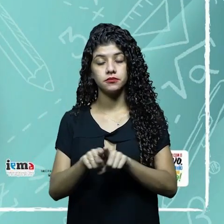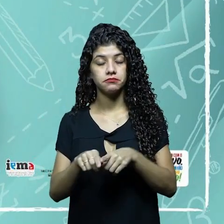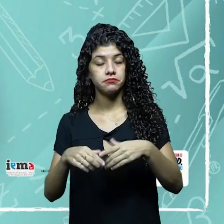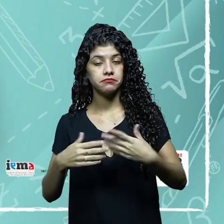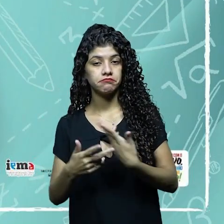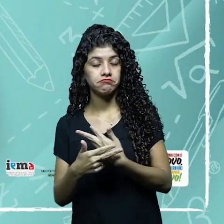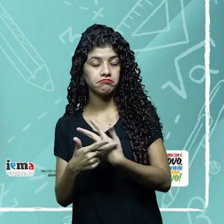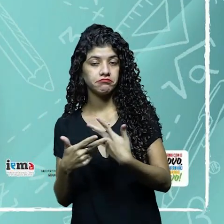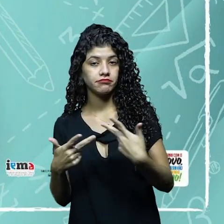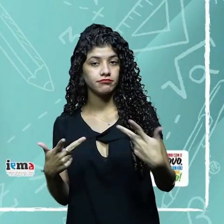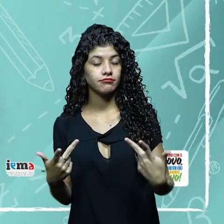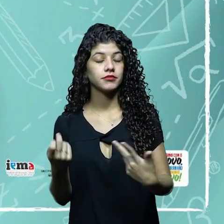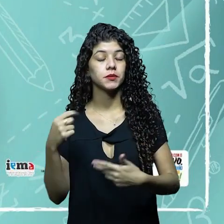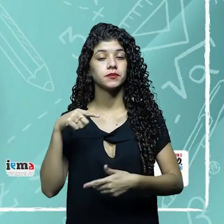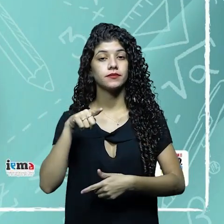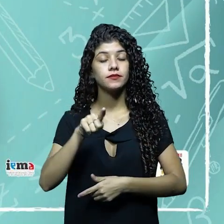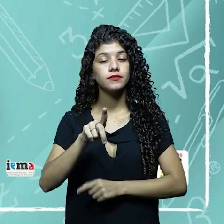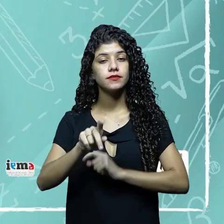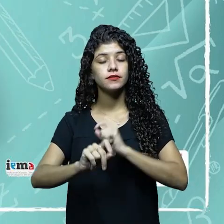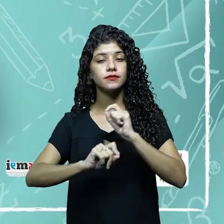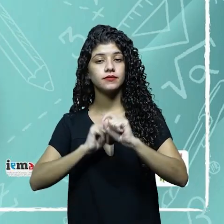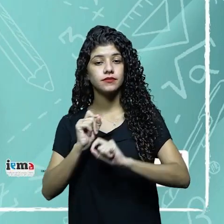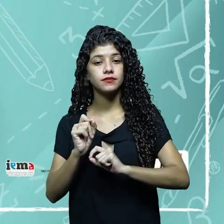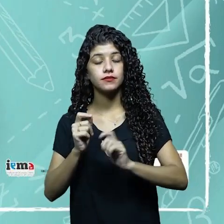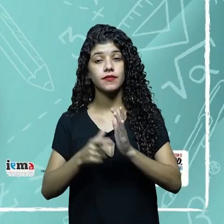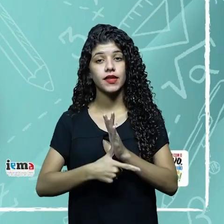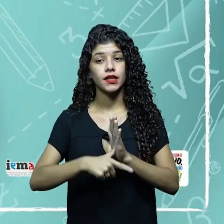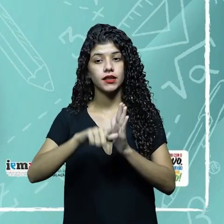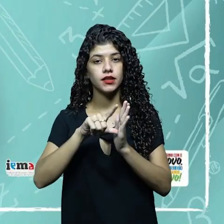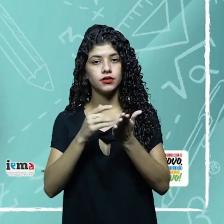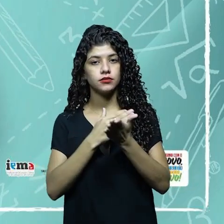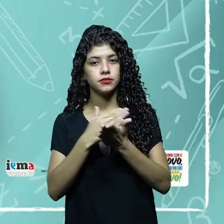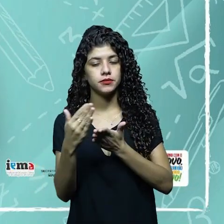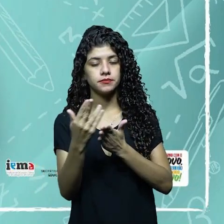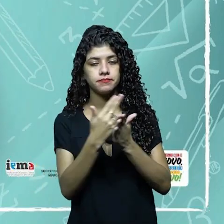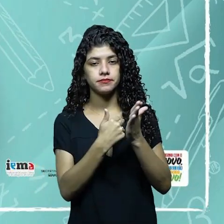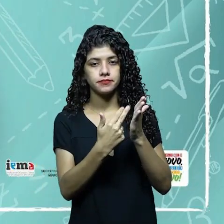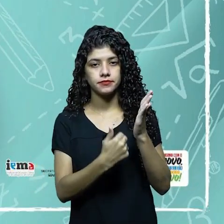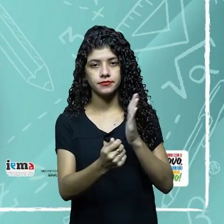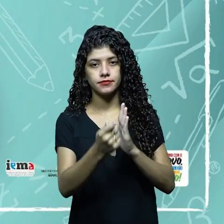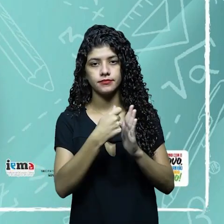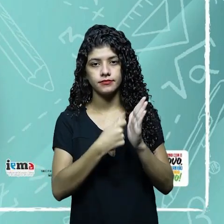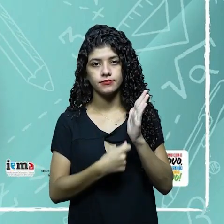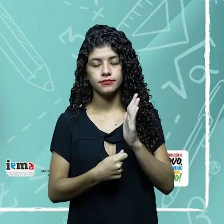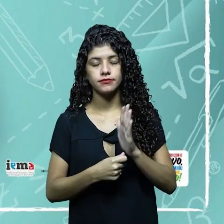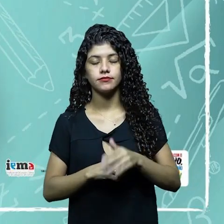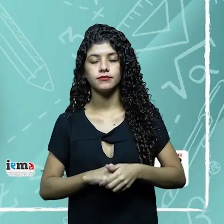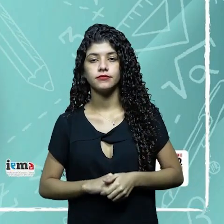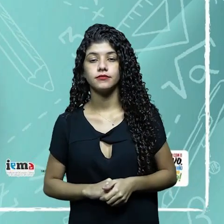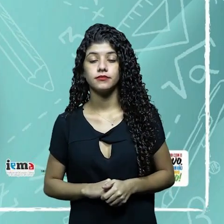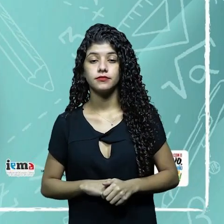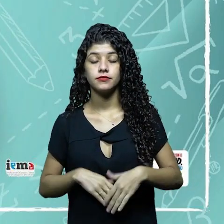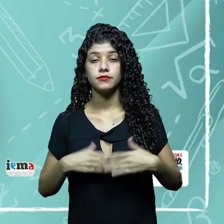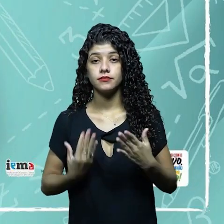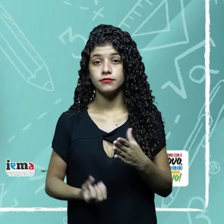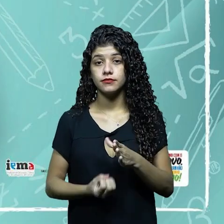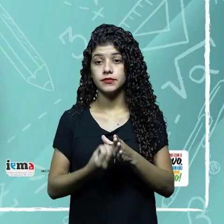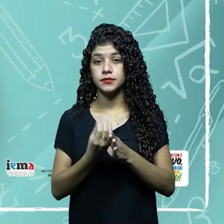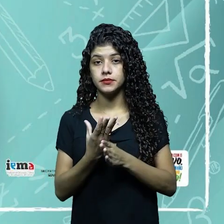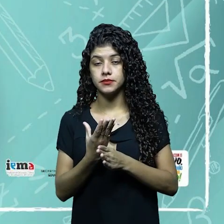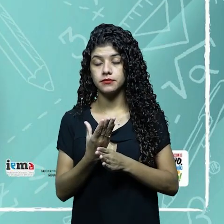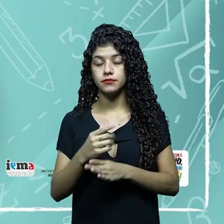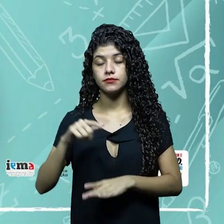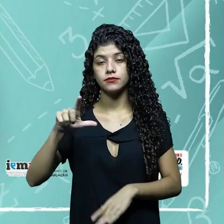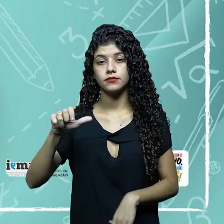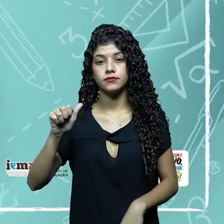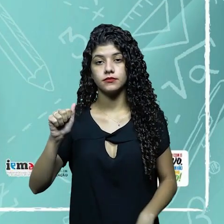OSNAP, para você fazer antes de iniciar os seus desenhos, tá? Então, a criação das